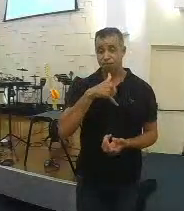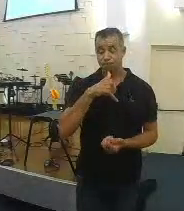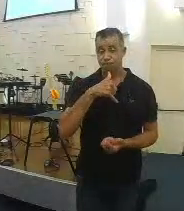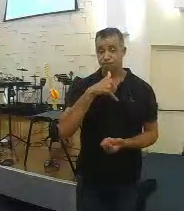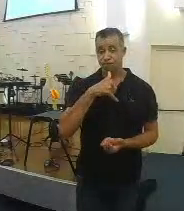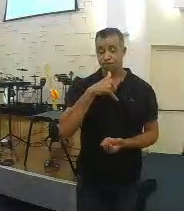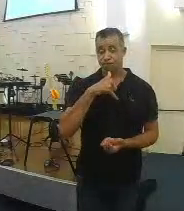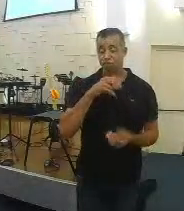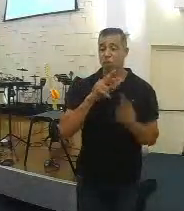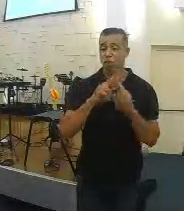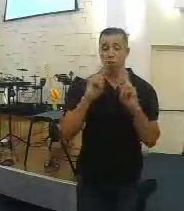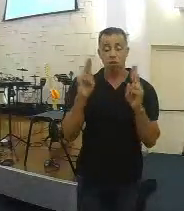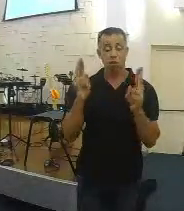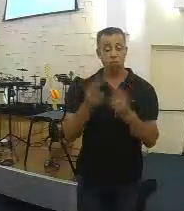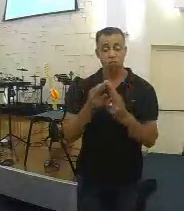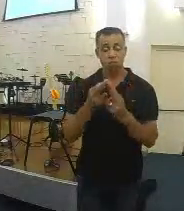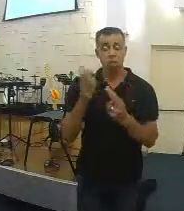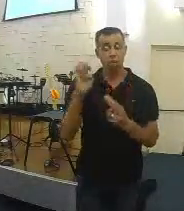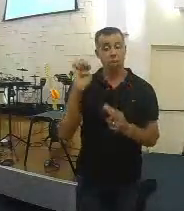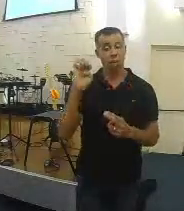reunir: hedonismo,